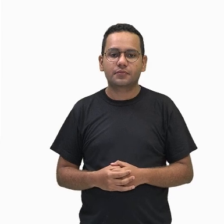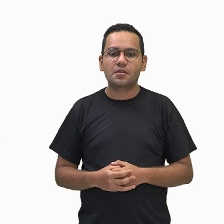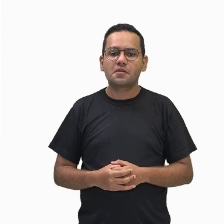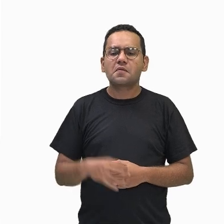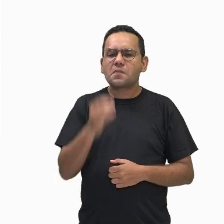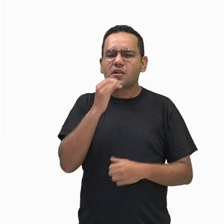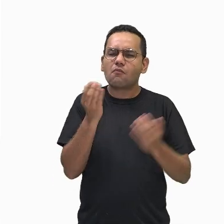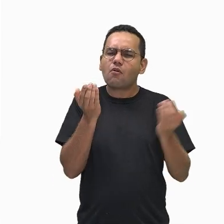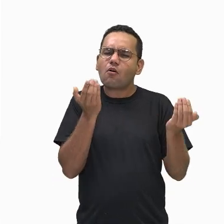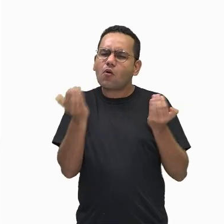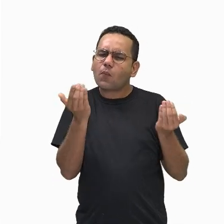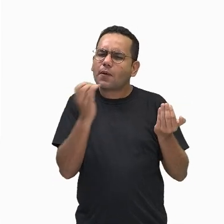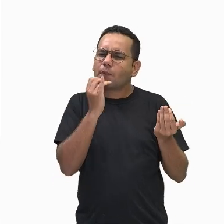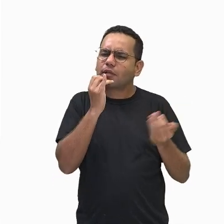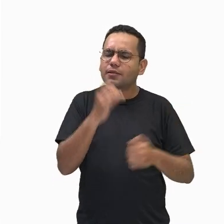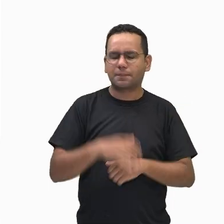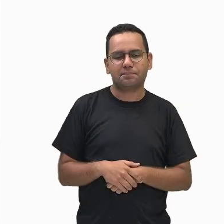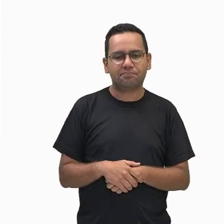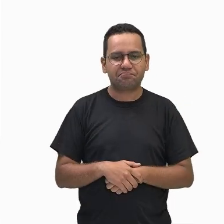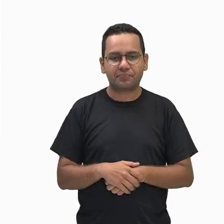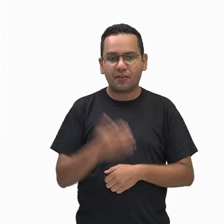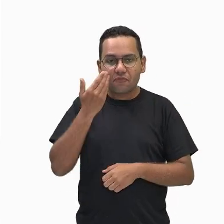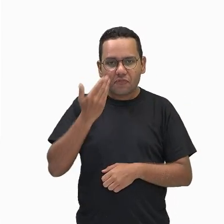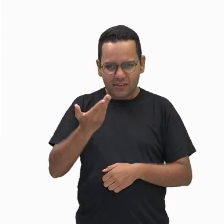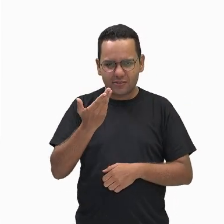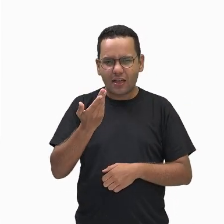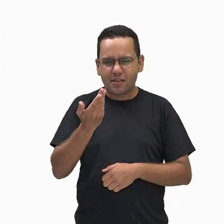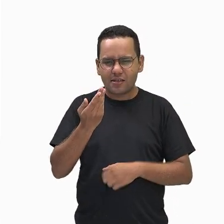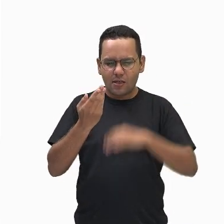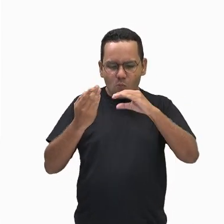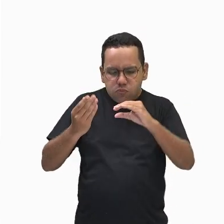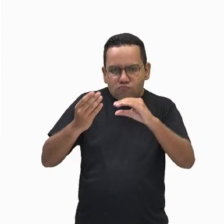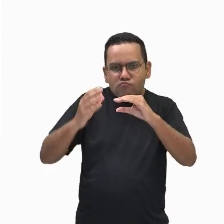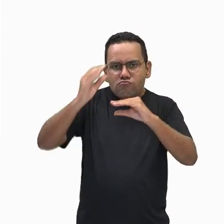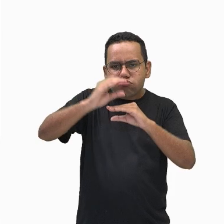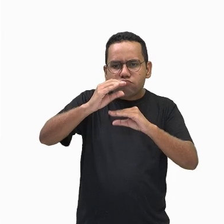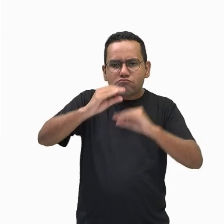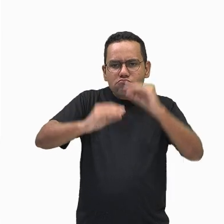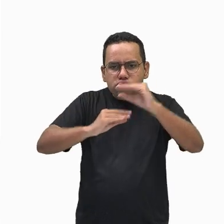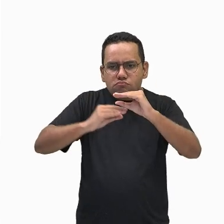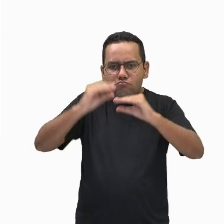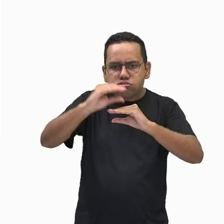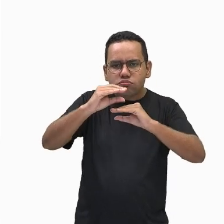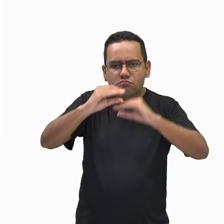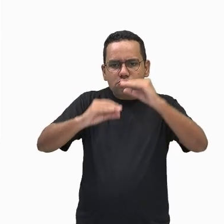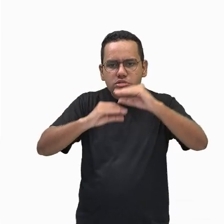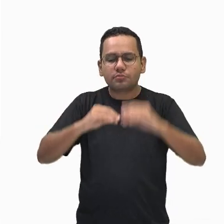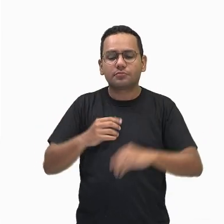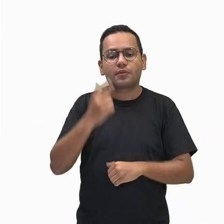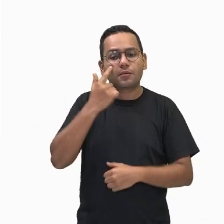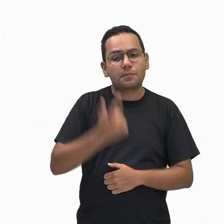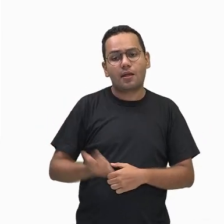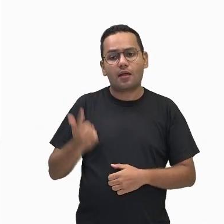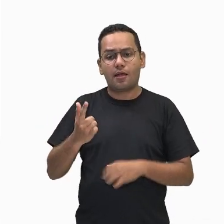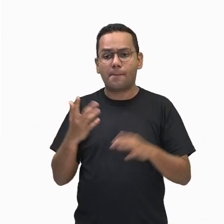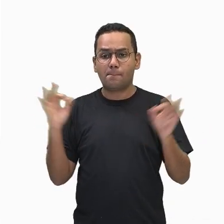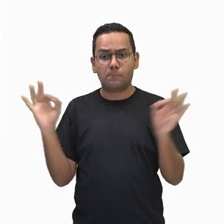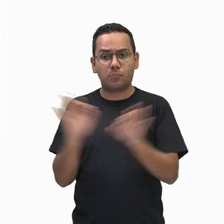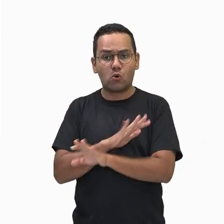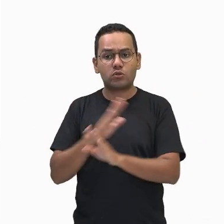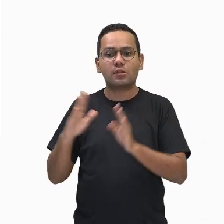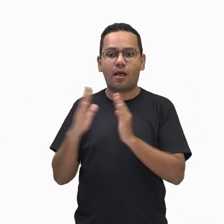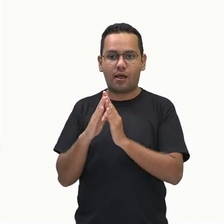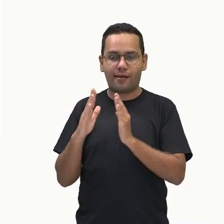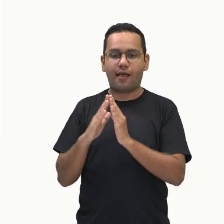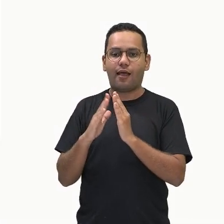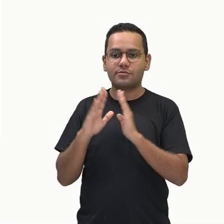os quais se ergue uma casa. Aí você observa vários tijolos juntos e ao lado uma casa bem bonita,